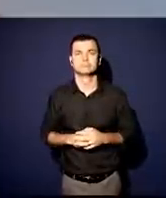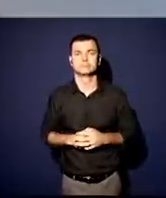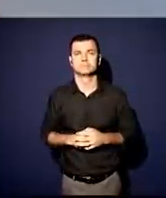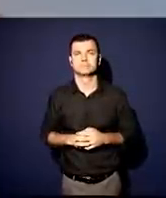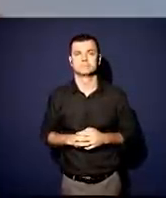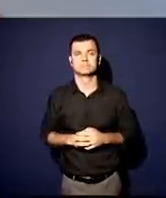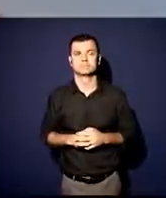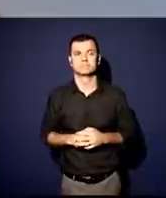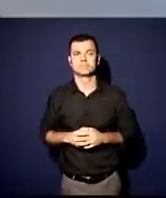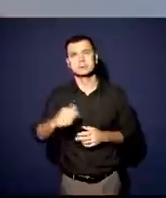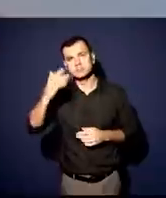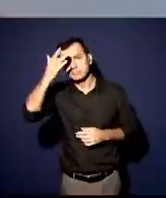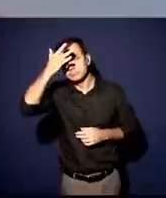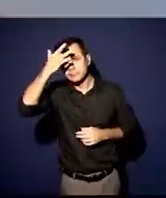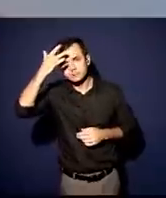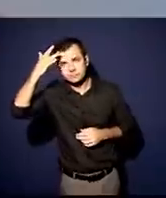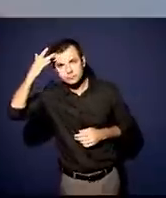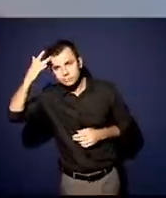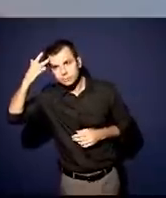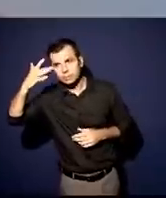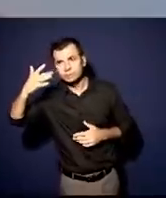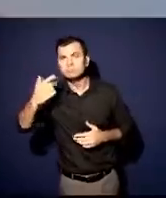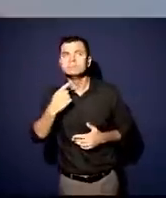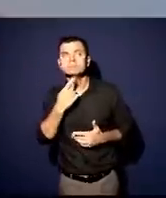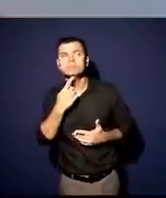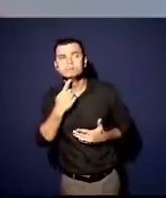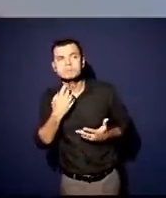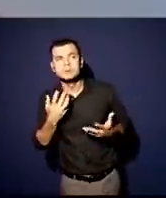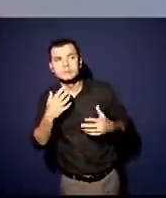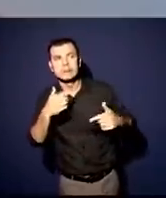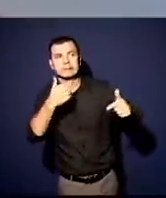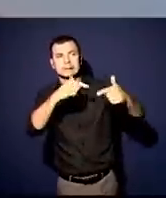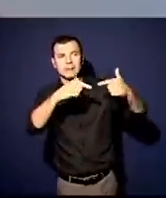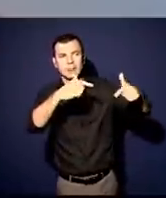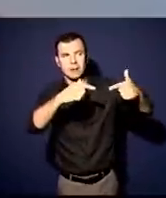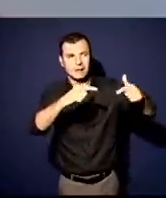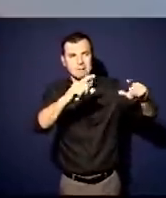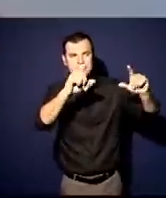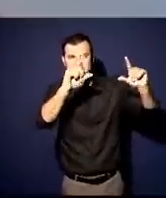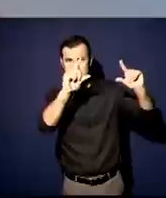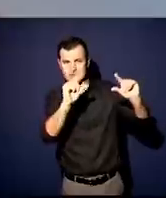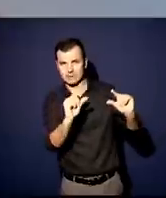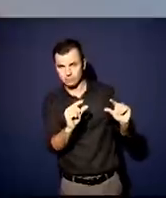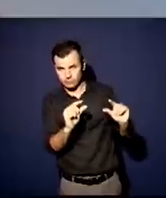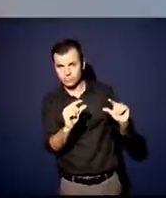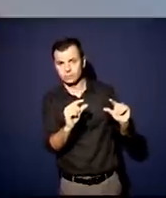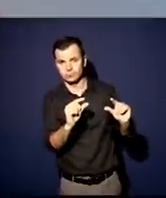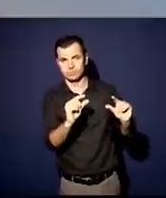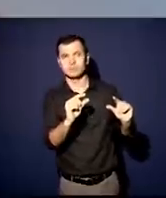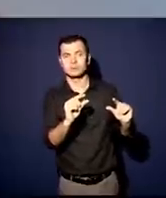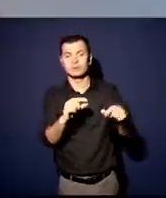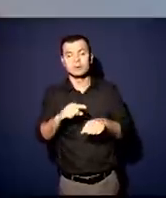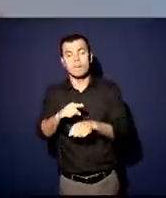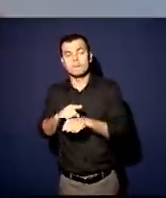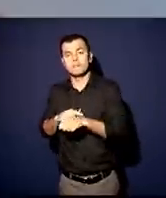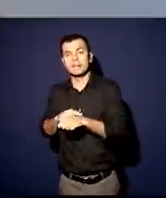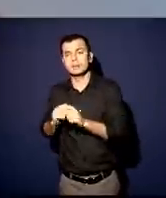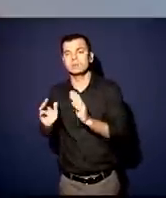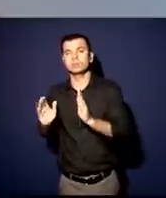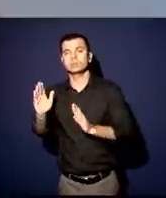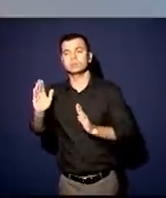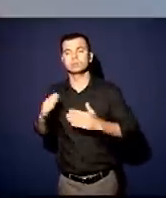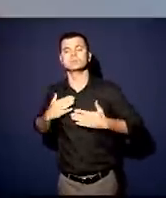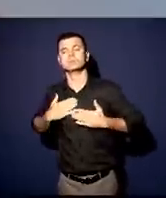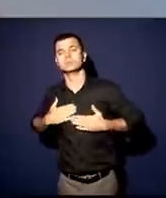a percepção das pessoas que elas podem trabalhar menos, né, e ter um espaço de lazer nas